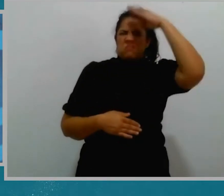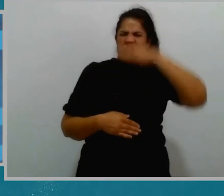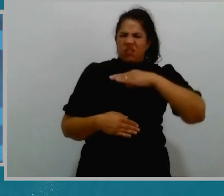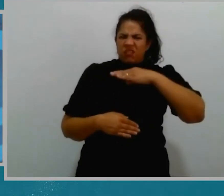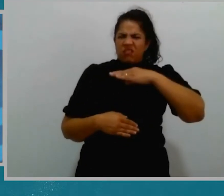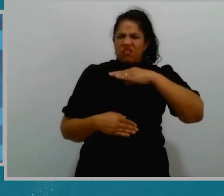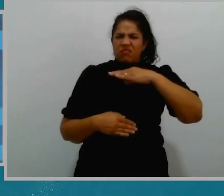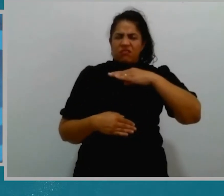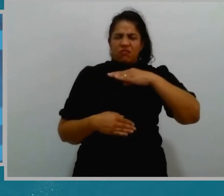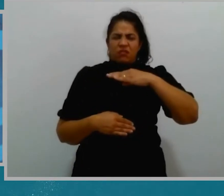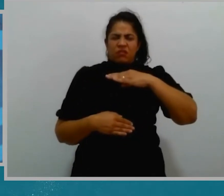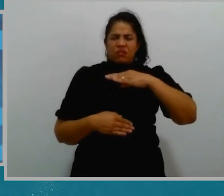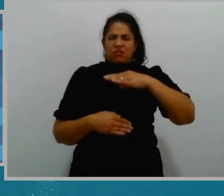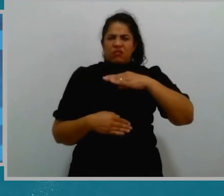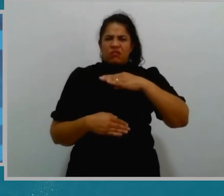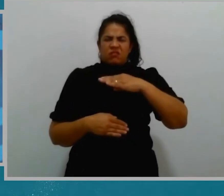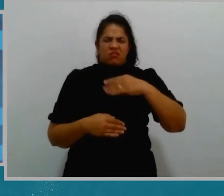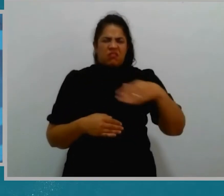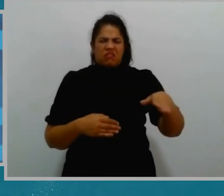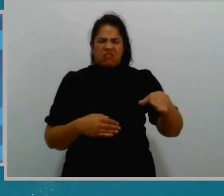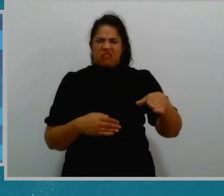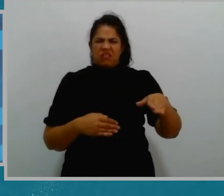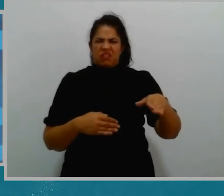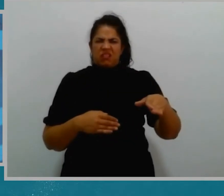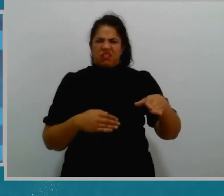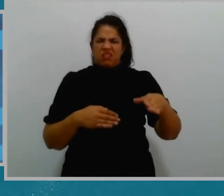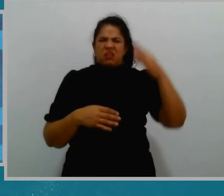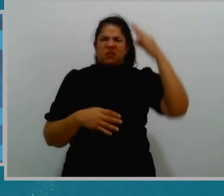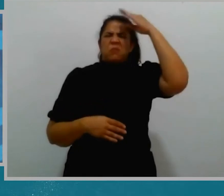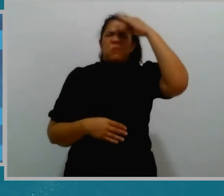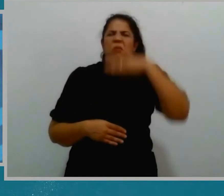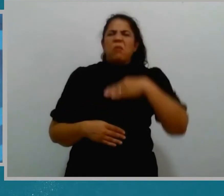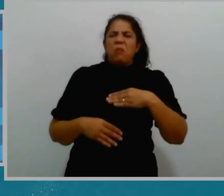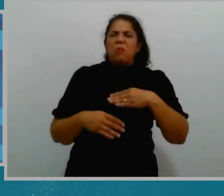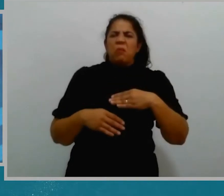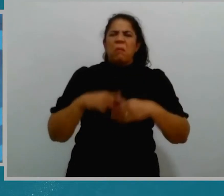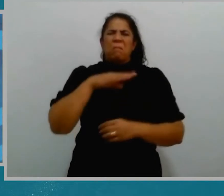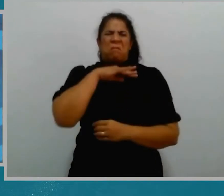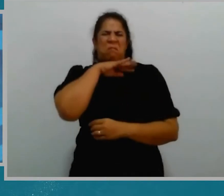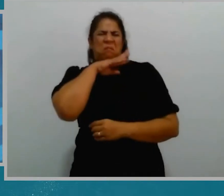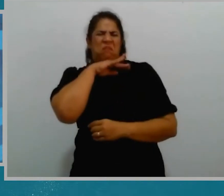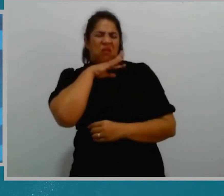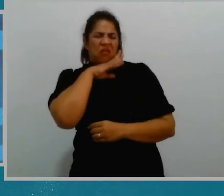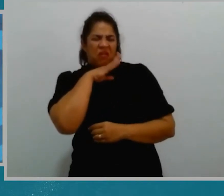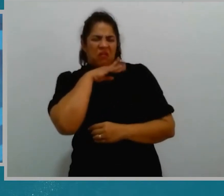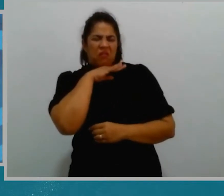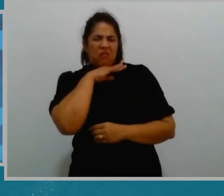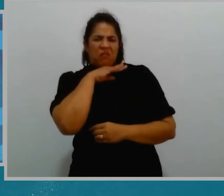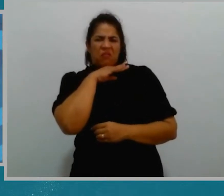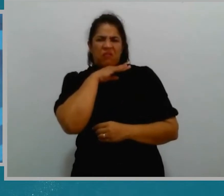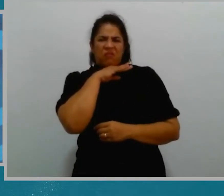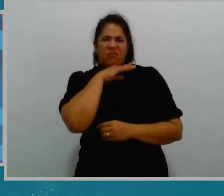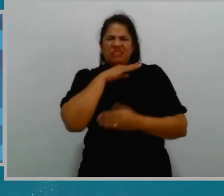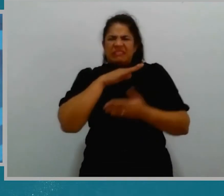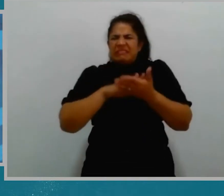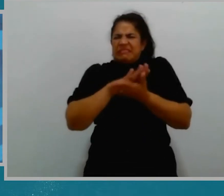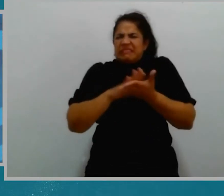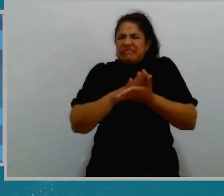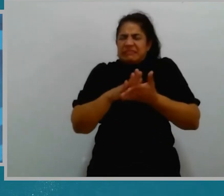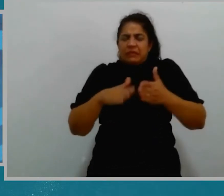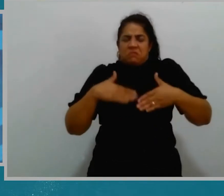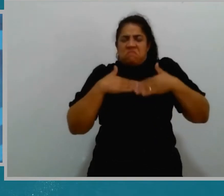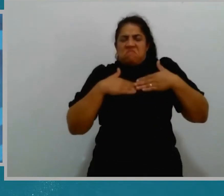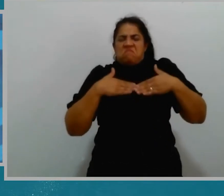coisa quebrada, objeto de que ninguém se agrada, porque foram lançados